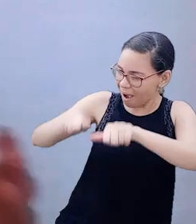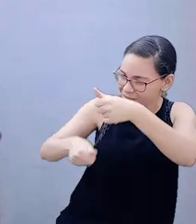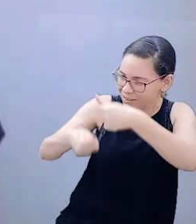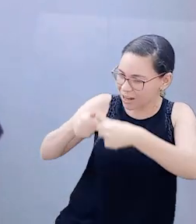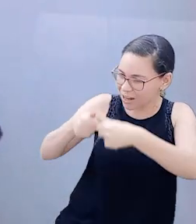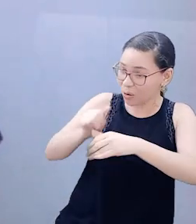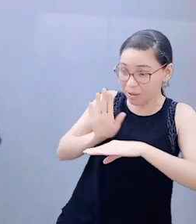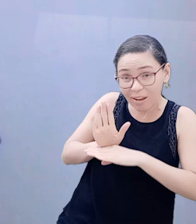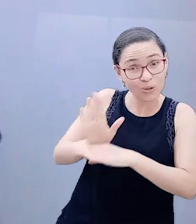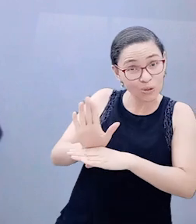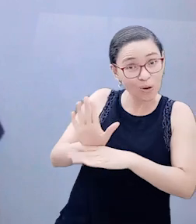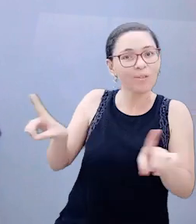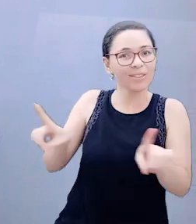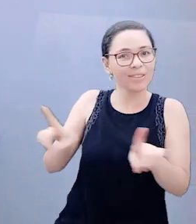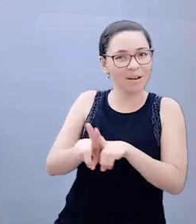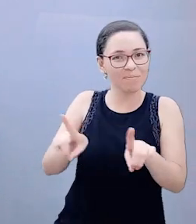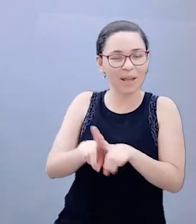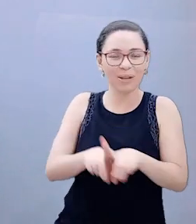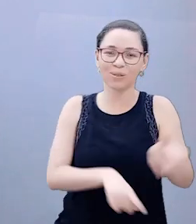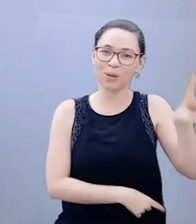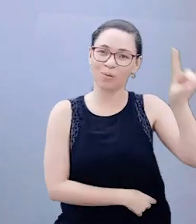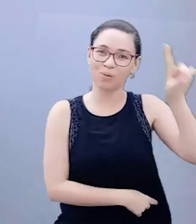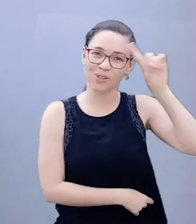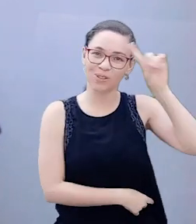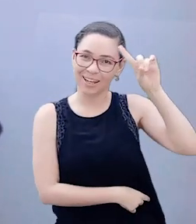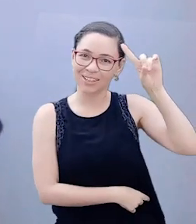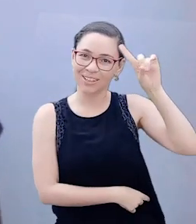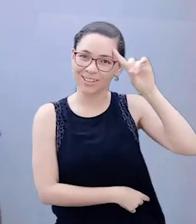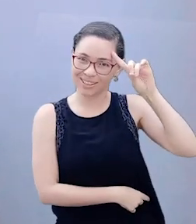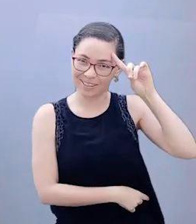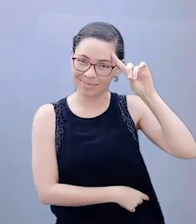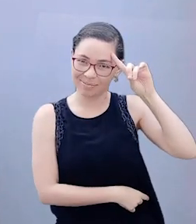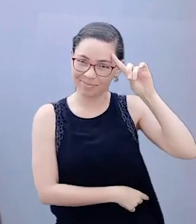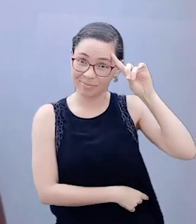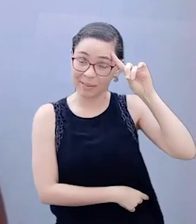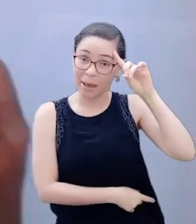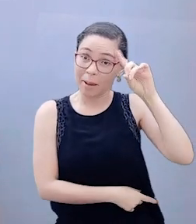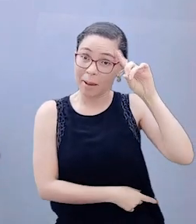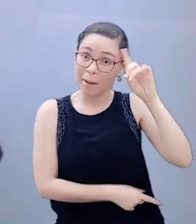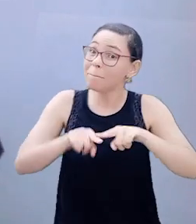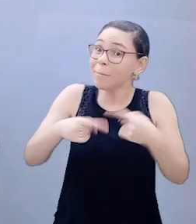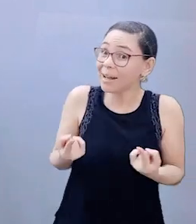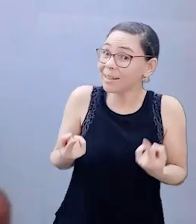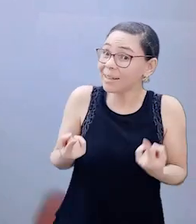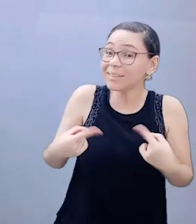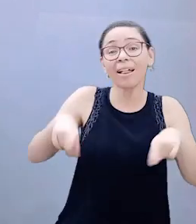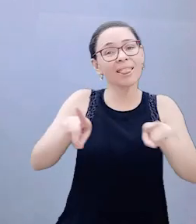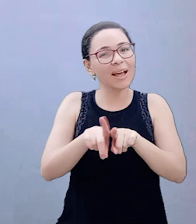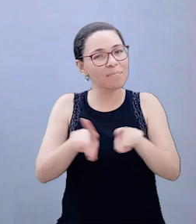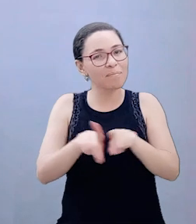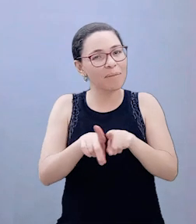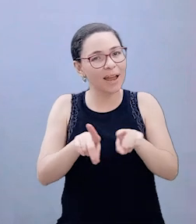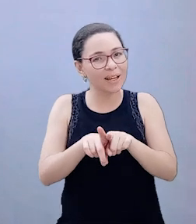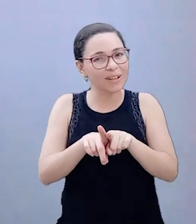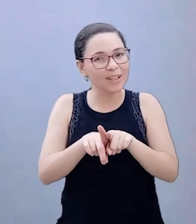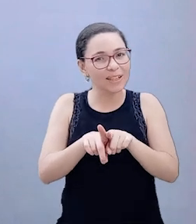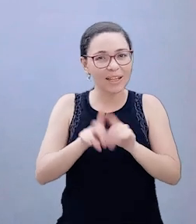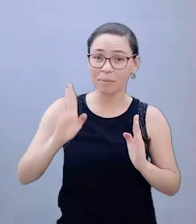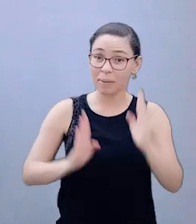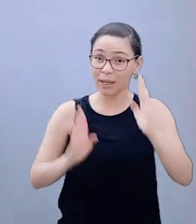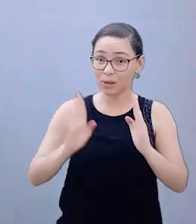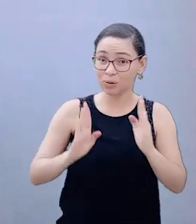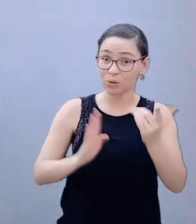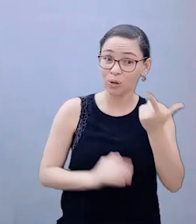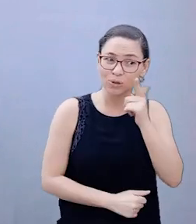de treinamento, mas também da mudança de rotinas diária. Por um lado, precisou lidar com questões